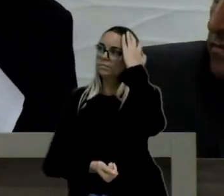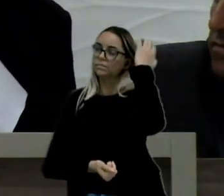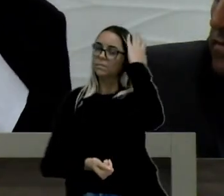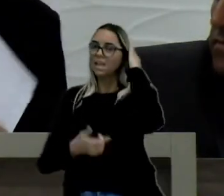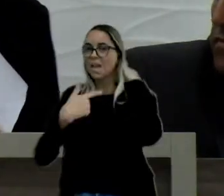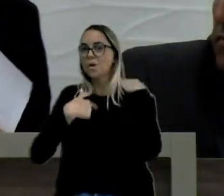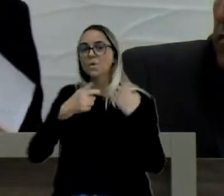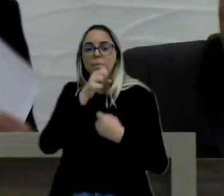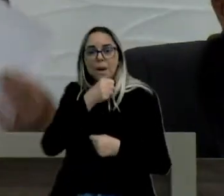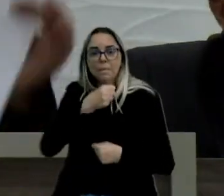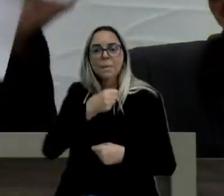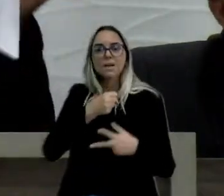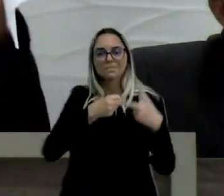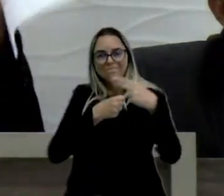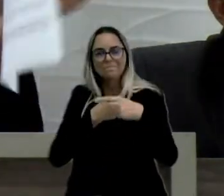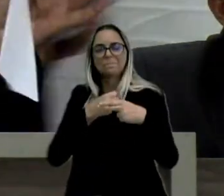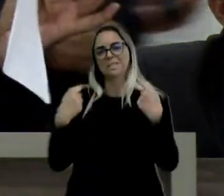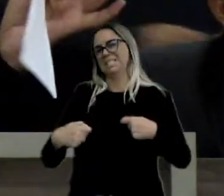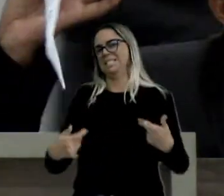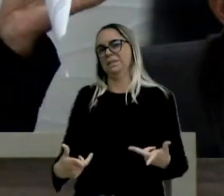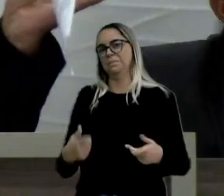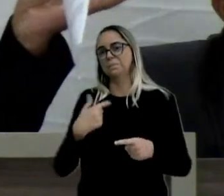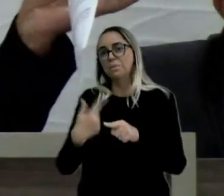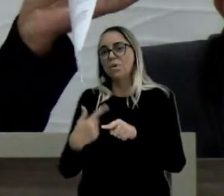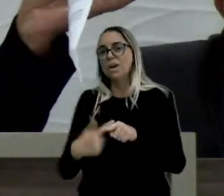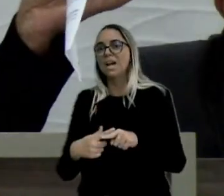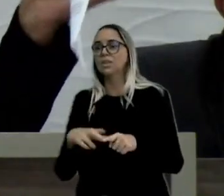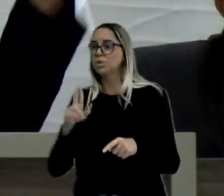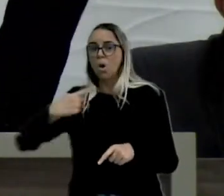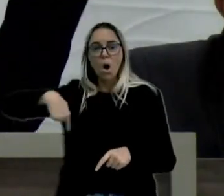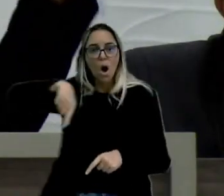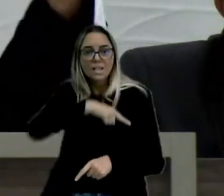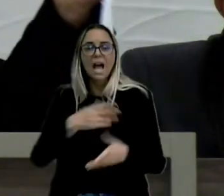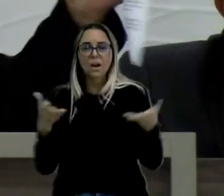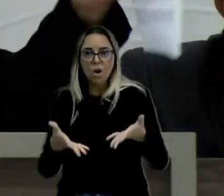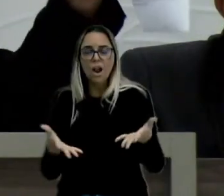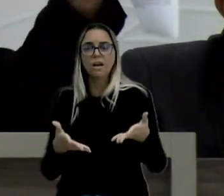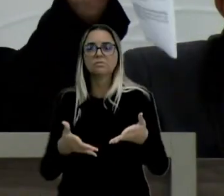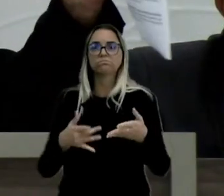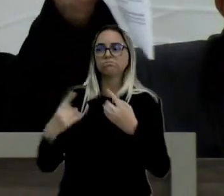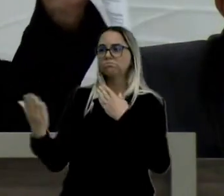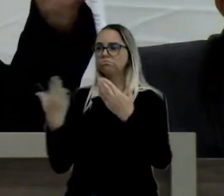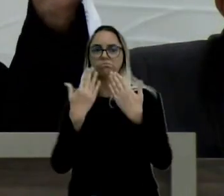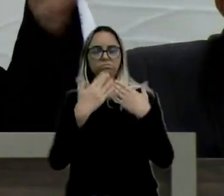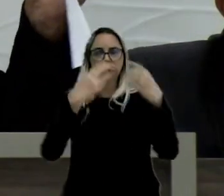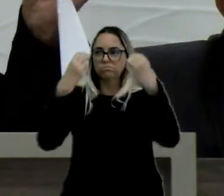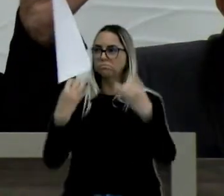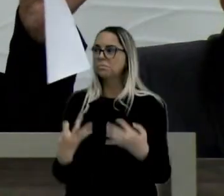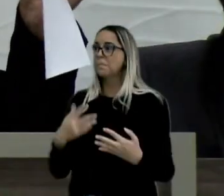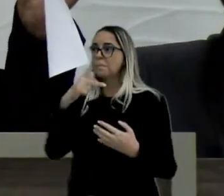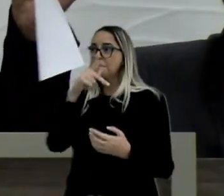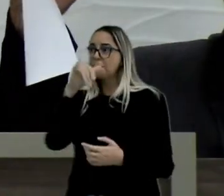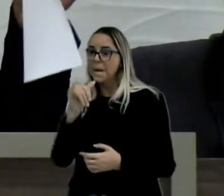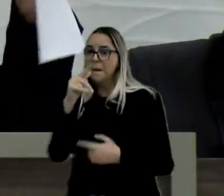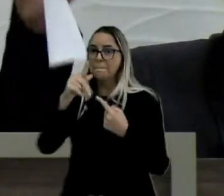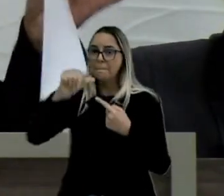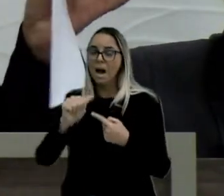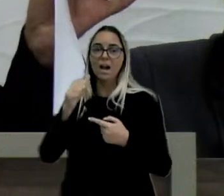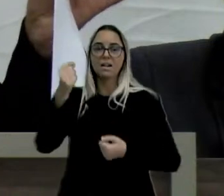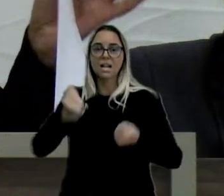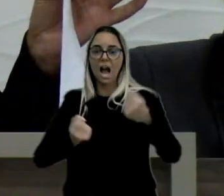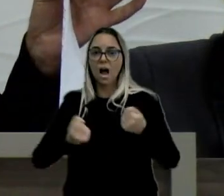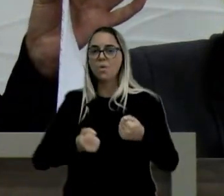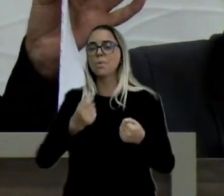microfone deixa eu falar aqui a gente tá discutindo caminhões pipa para B ua não camão pipa para